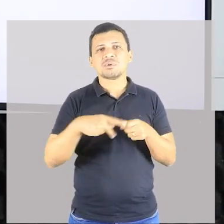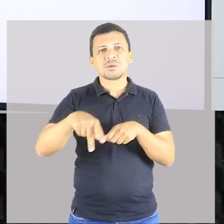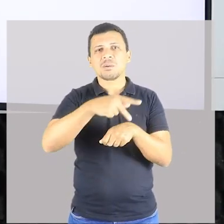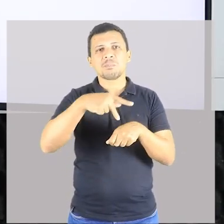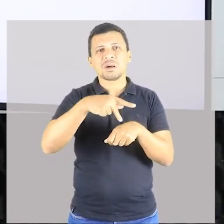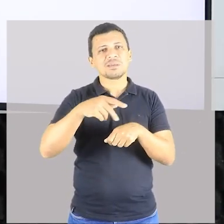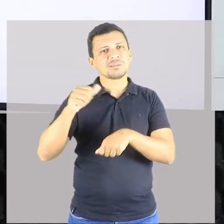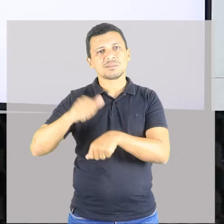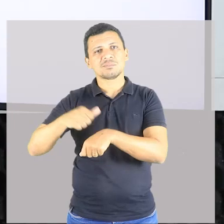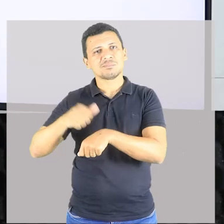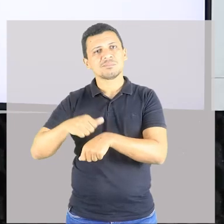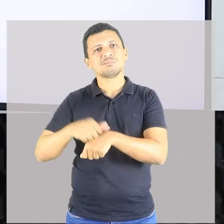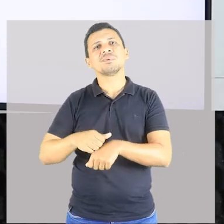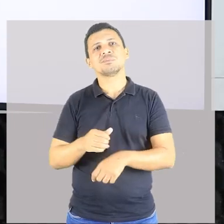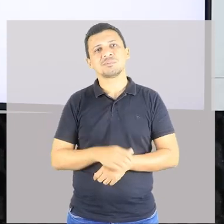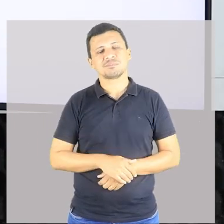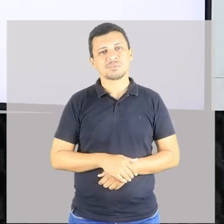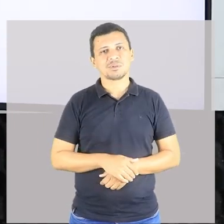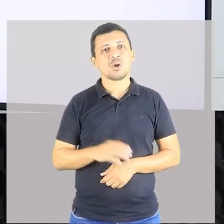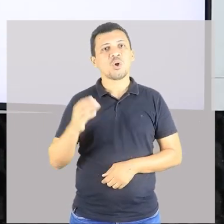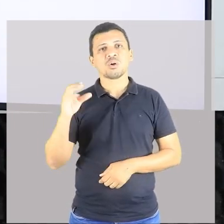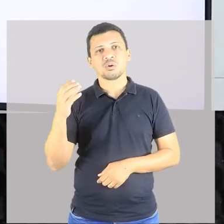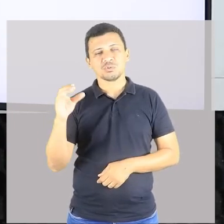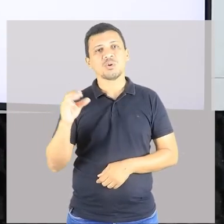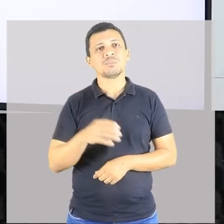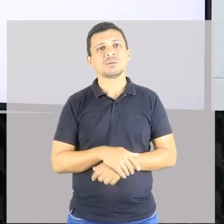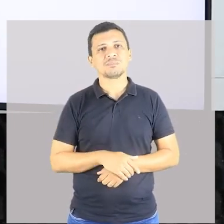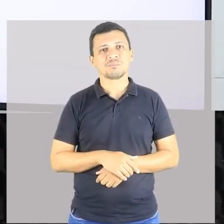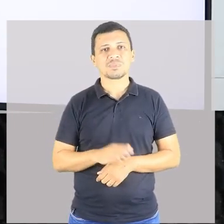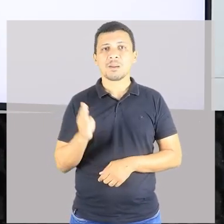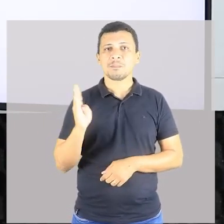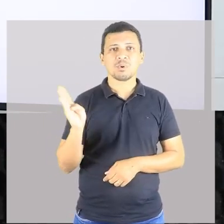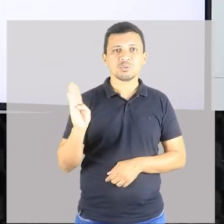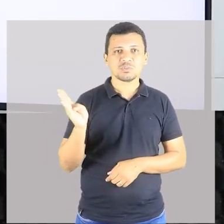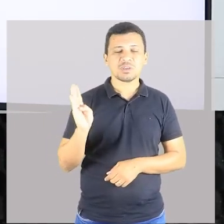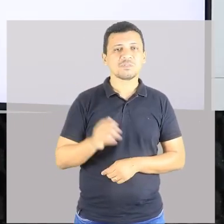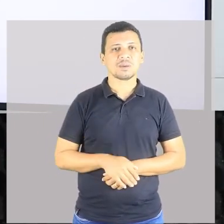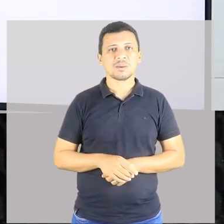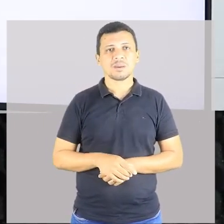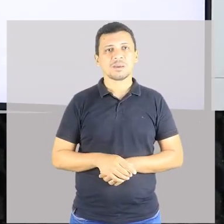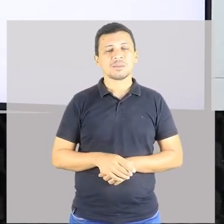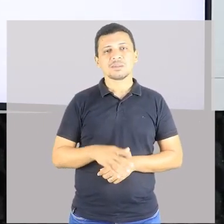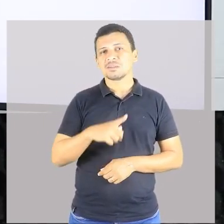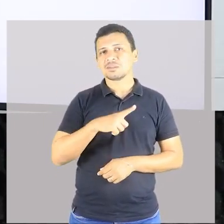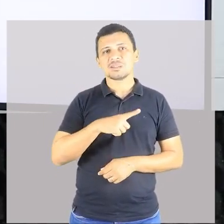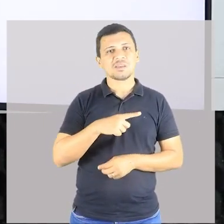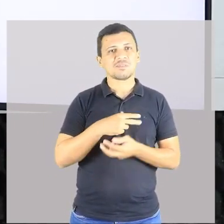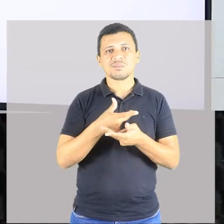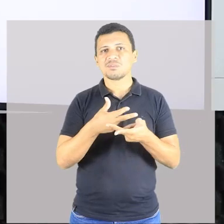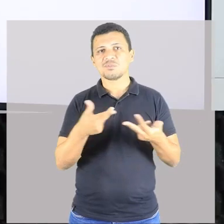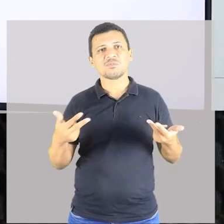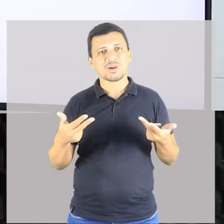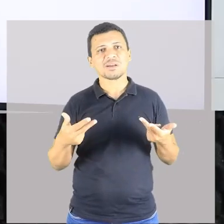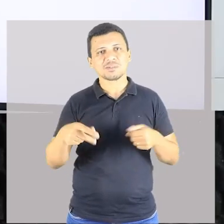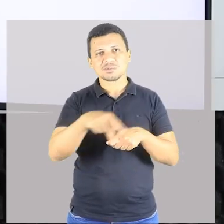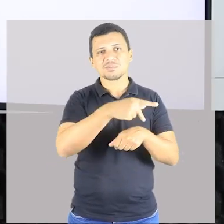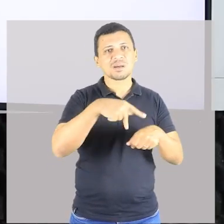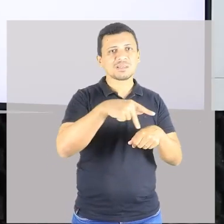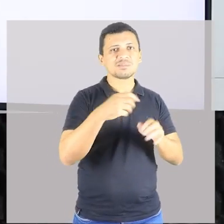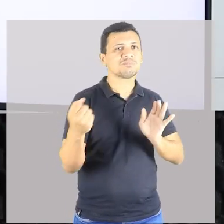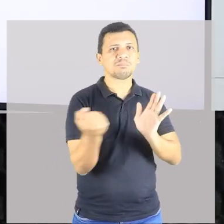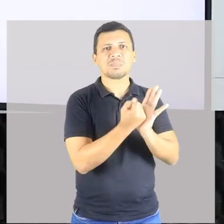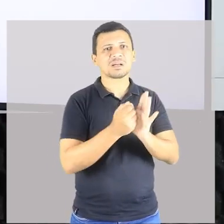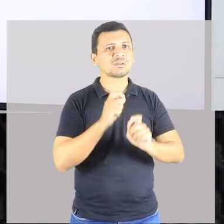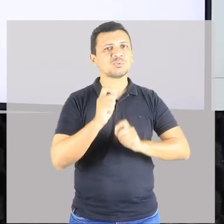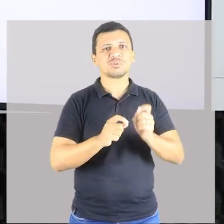quê? Subdesenvolvidos. Colômbia, certo? Nós temos a Bolívia, nós temos o Peru, certo? Todos esses países marcados por quê? Por